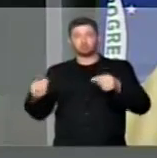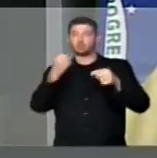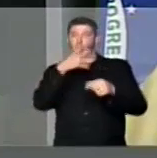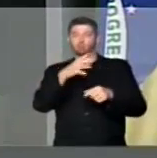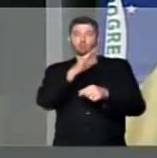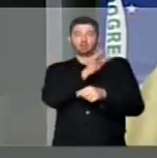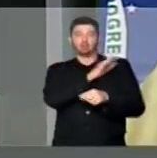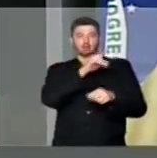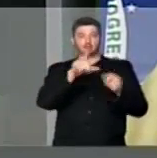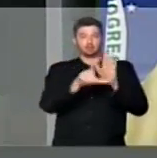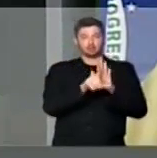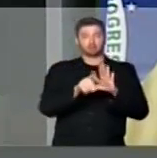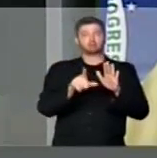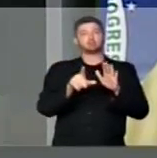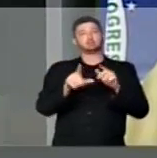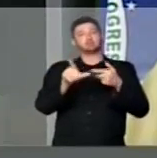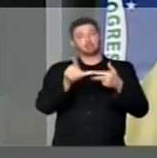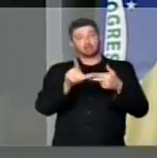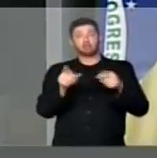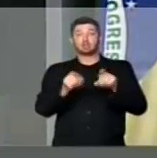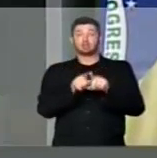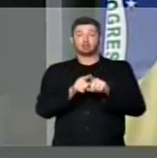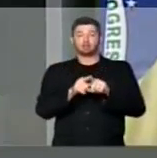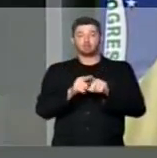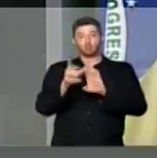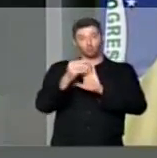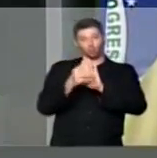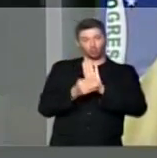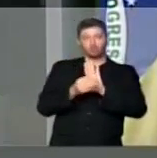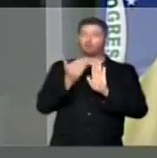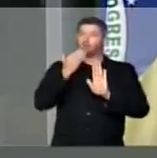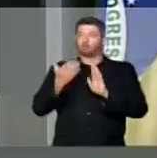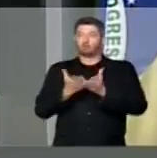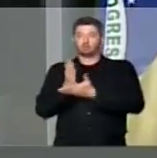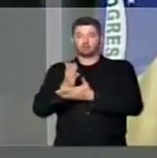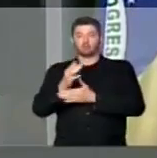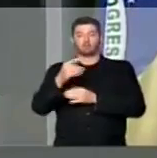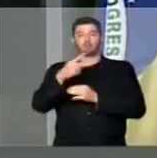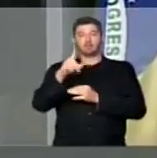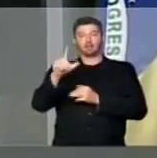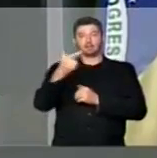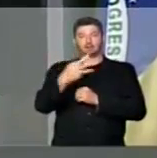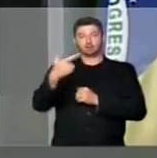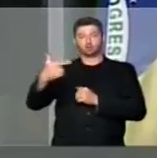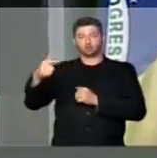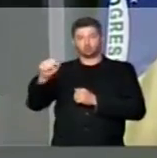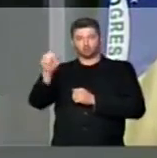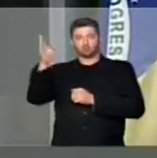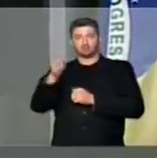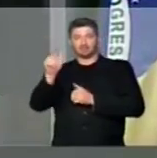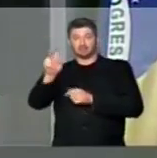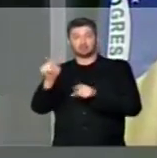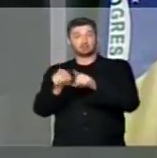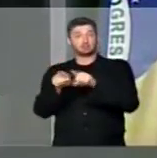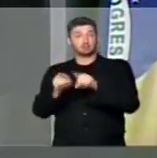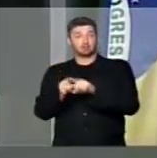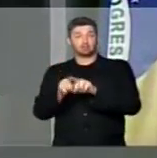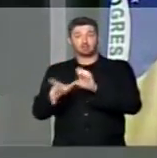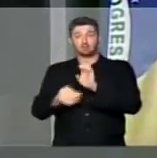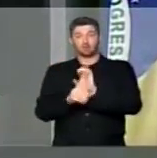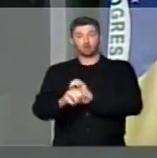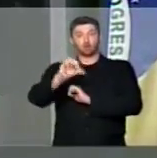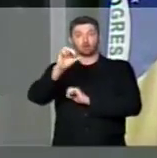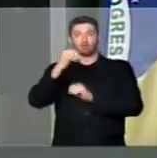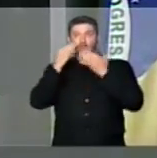técnica legislativa e, no mérito, pela aprovação do PL 3221 de 2015 e das 9